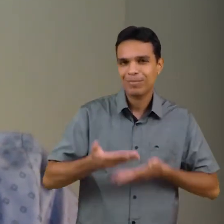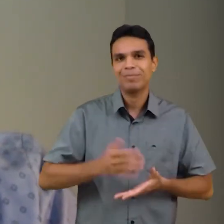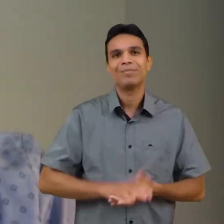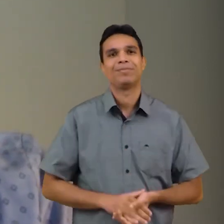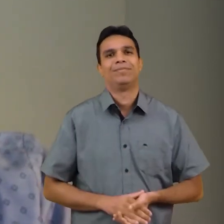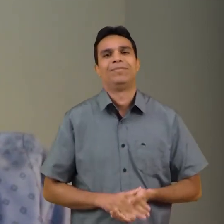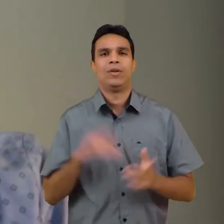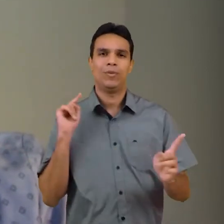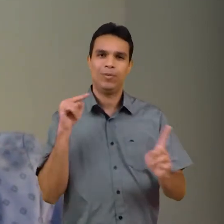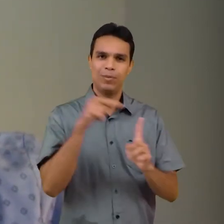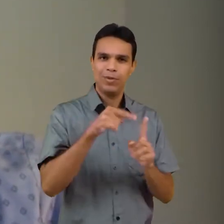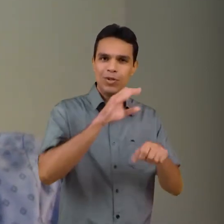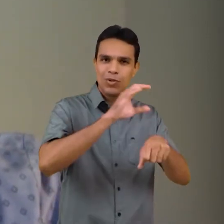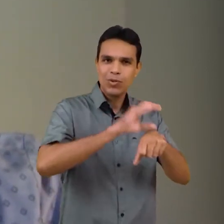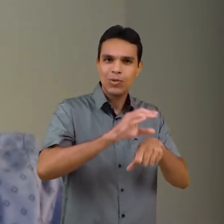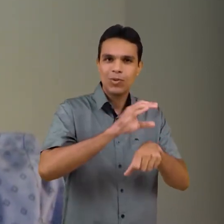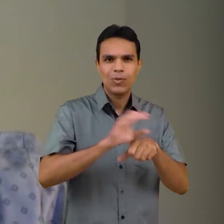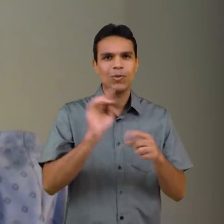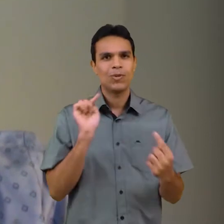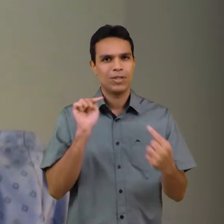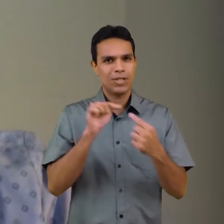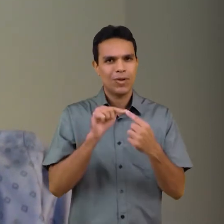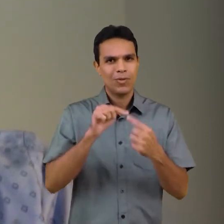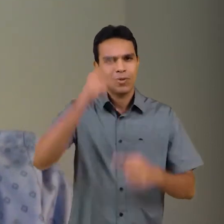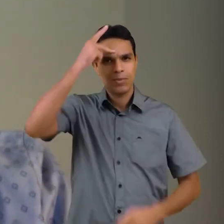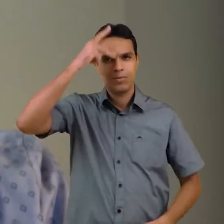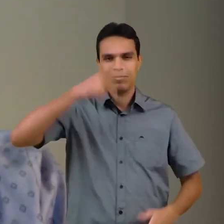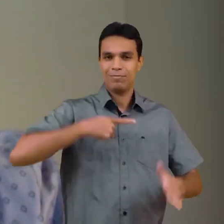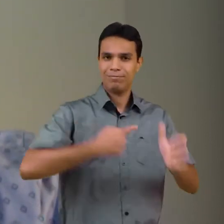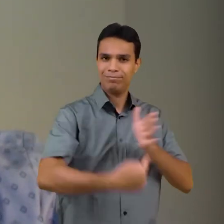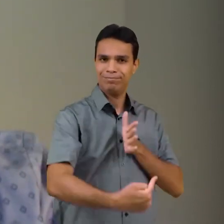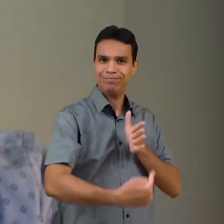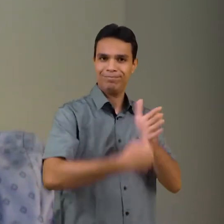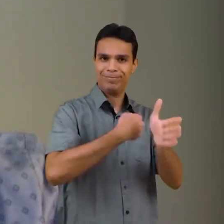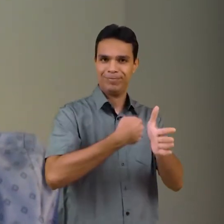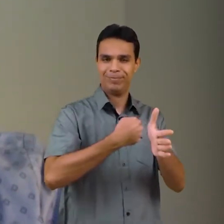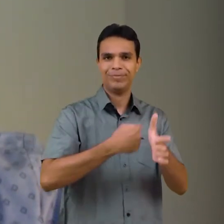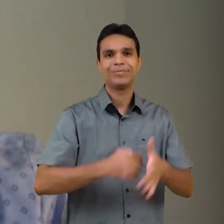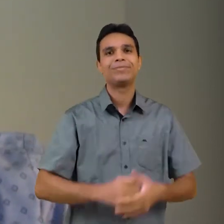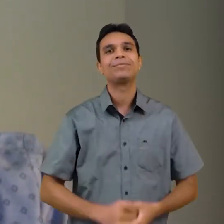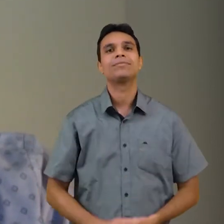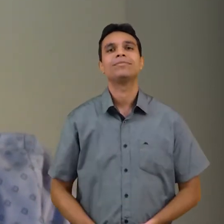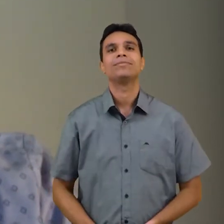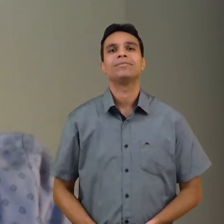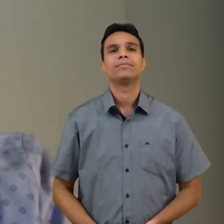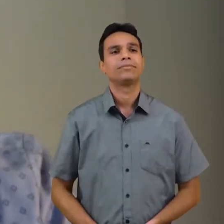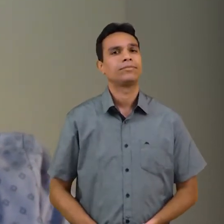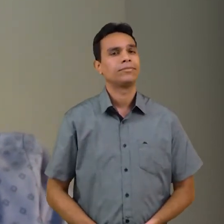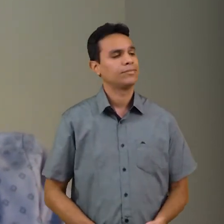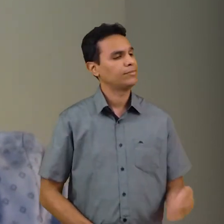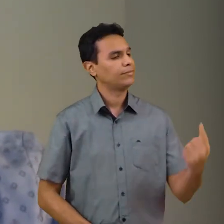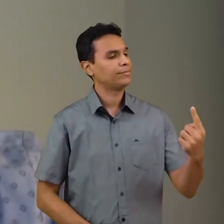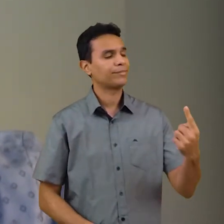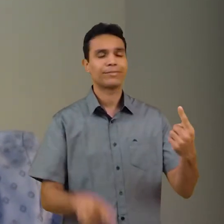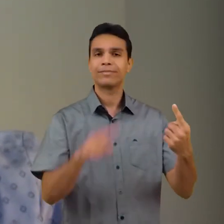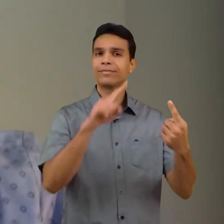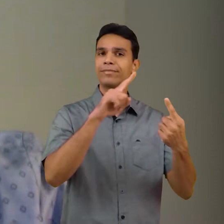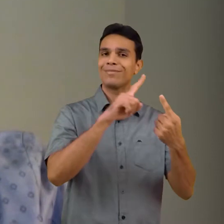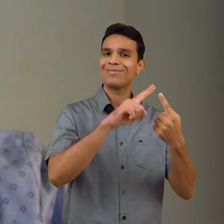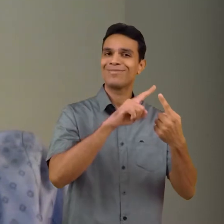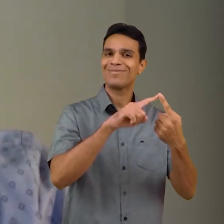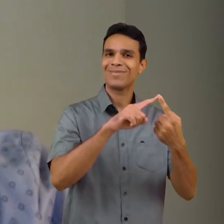minha pesquisa, né? A ideia do curso, ela parte de uma pergunta que eu me faço,